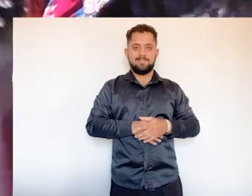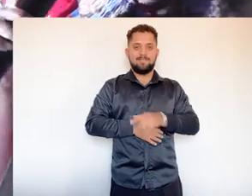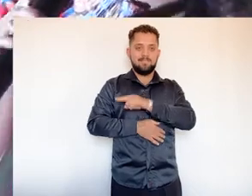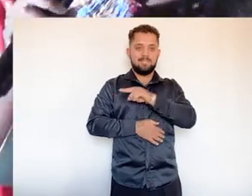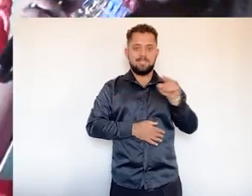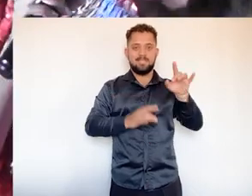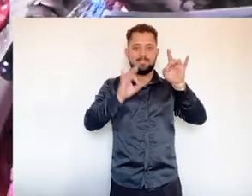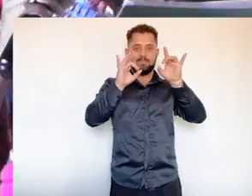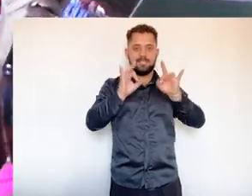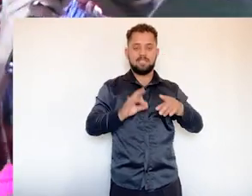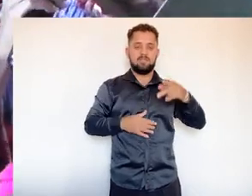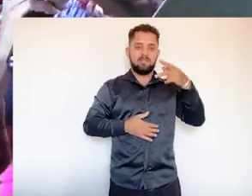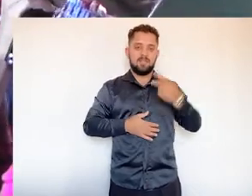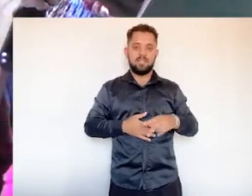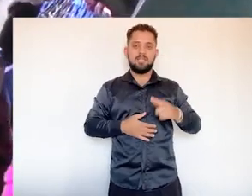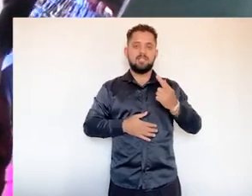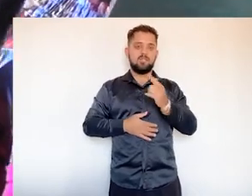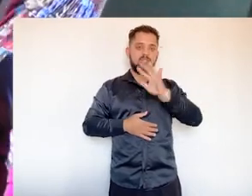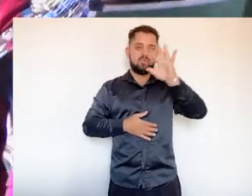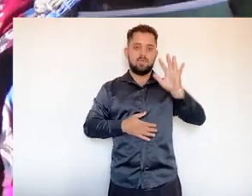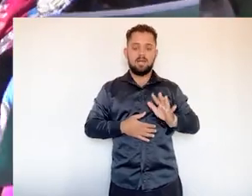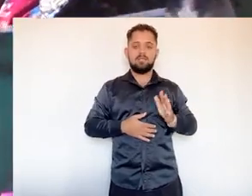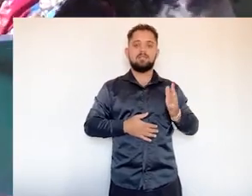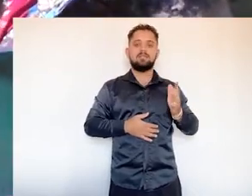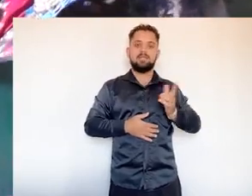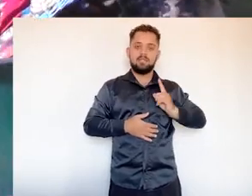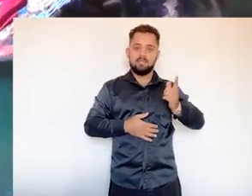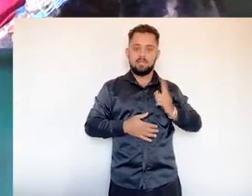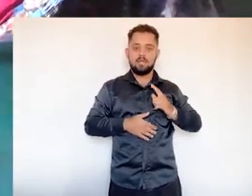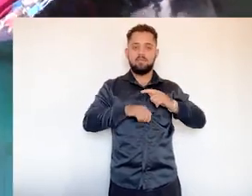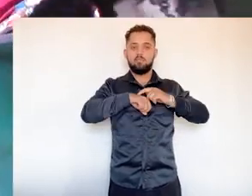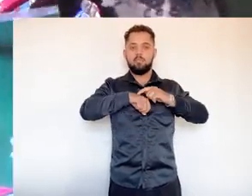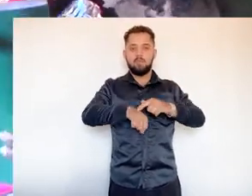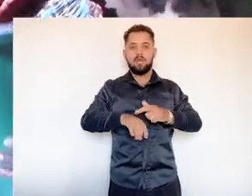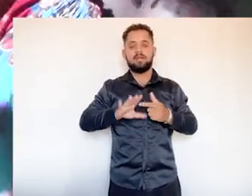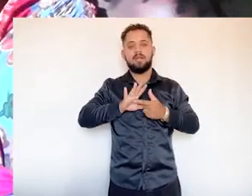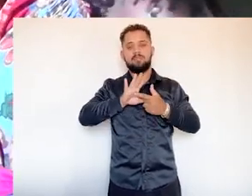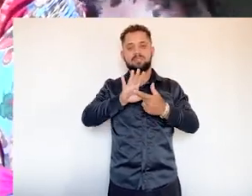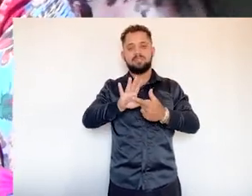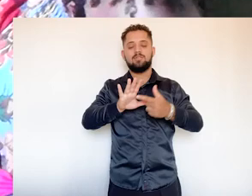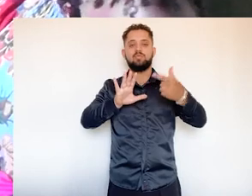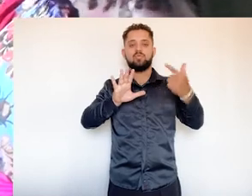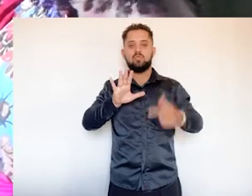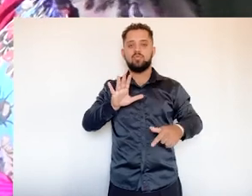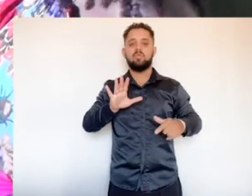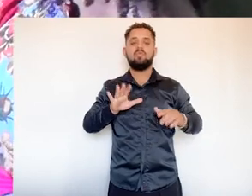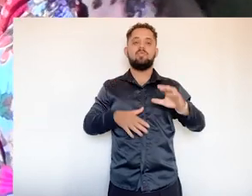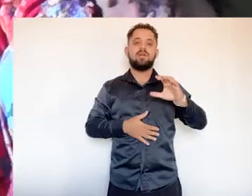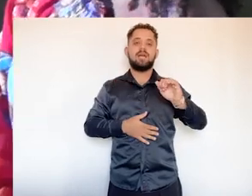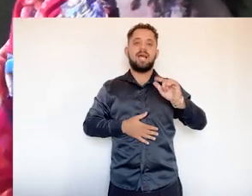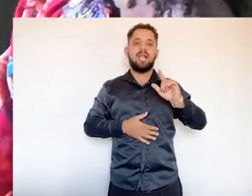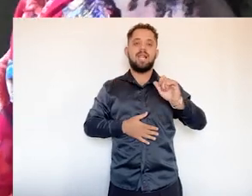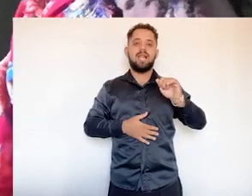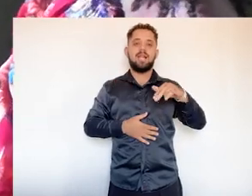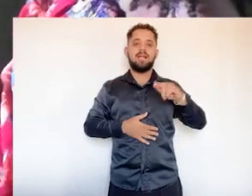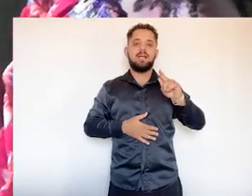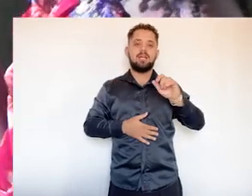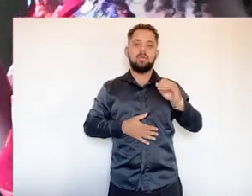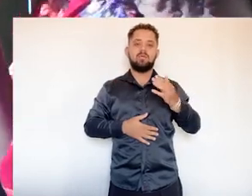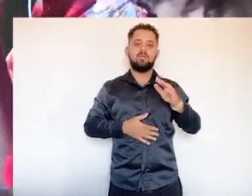de Goiás. Vocês terão agora mais uma apresentação, dessa vez com calango e banda, um